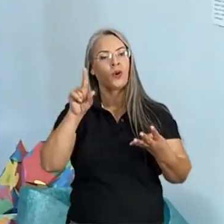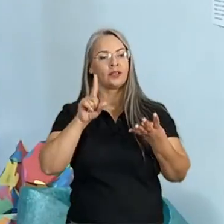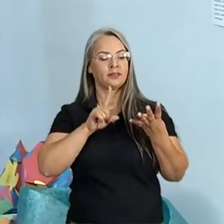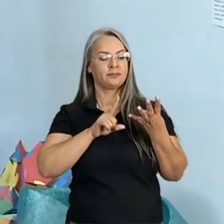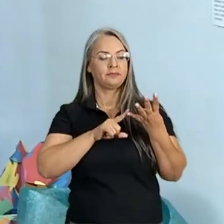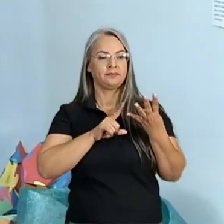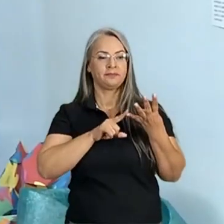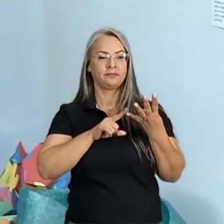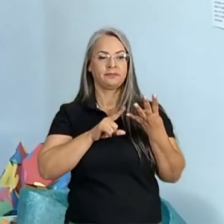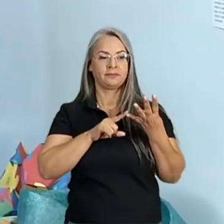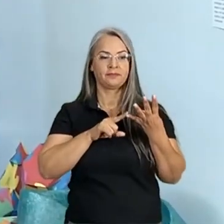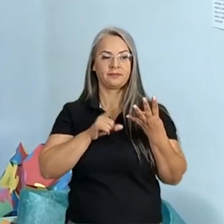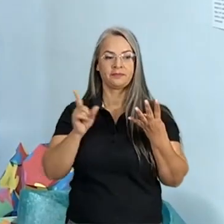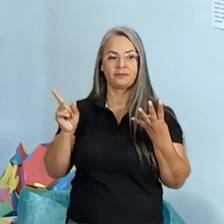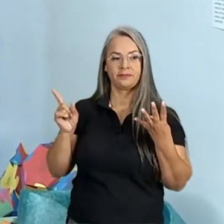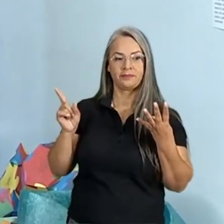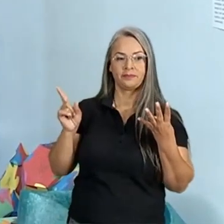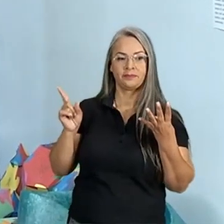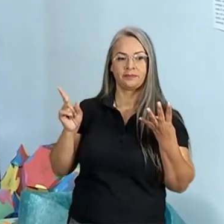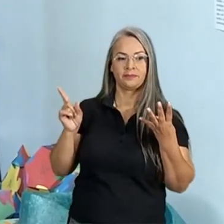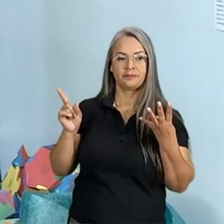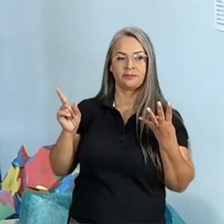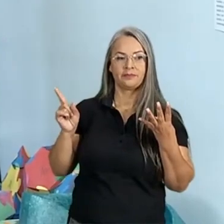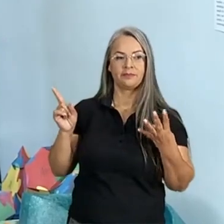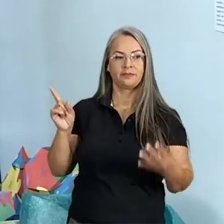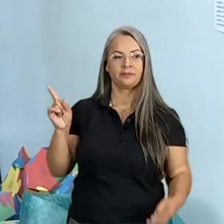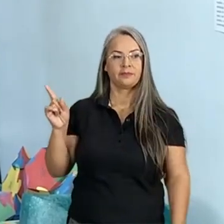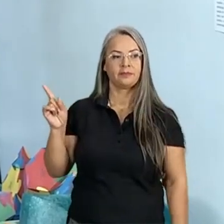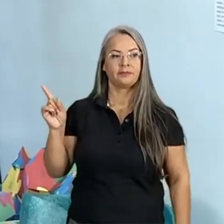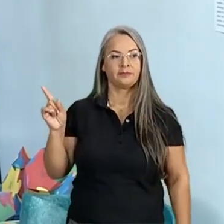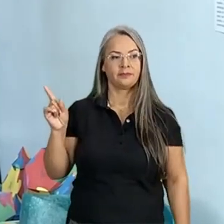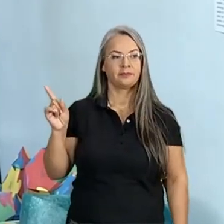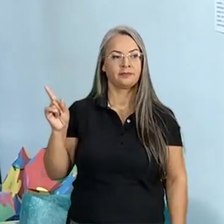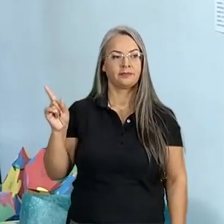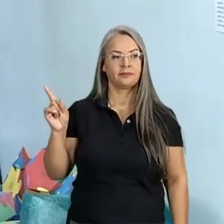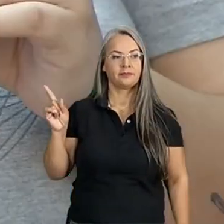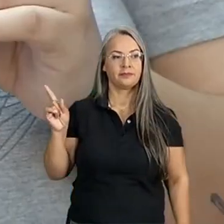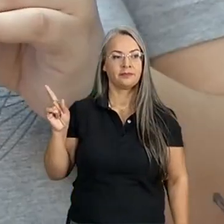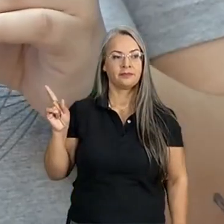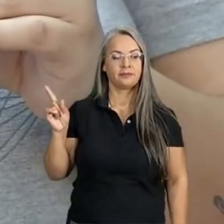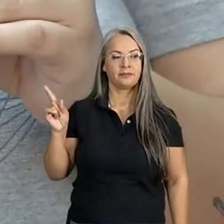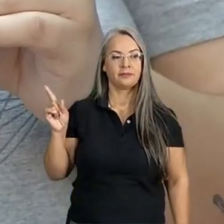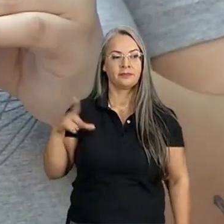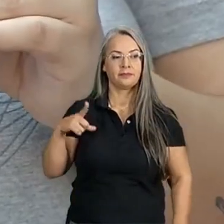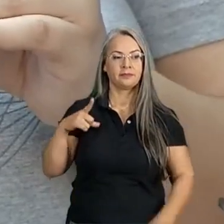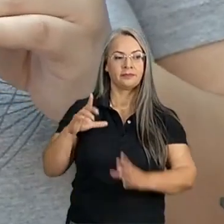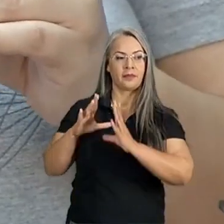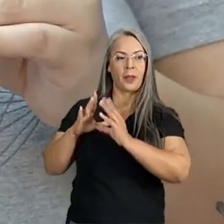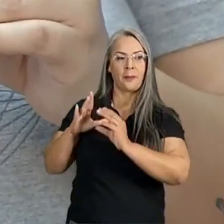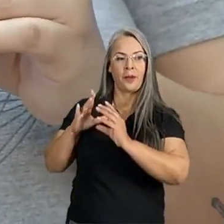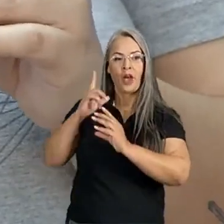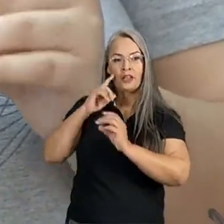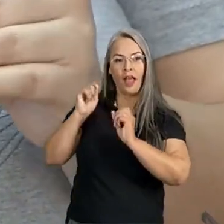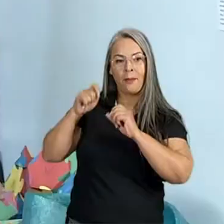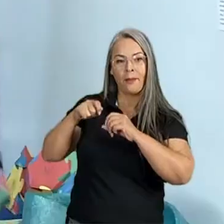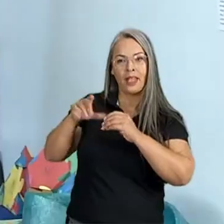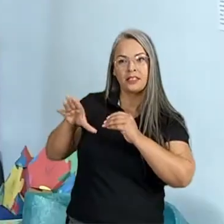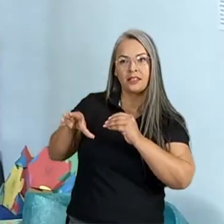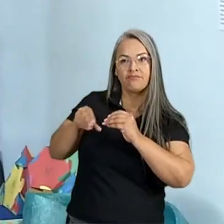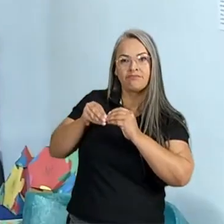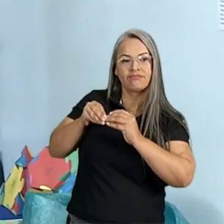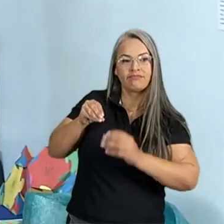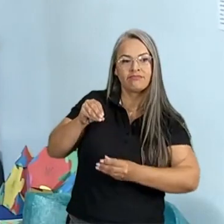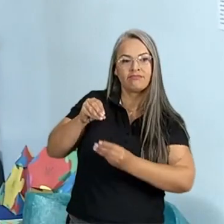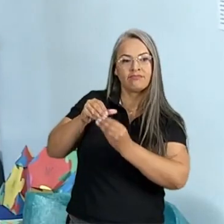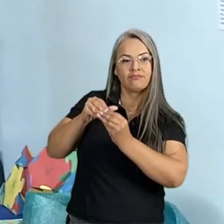são os sólidos platônicos então a gente consegue imprimir né esses fórmulas esses moldes fazer ali umas abinhas para encaixar e depois